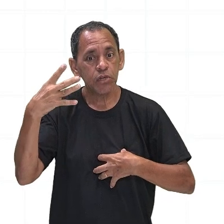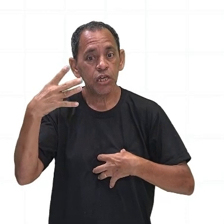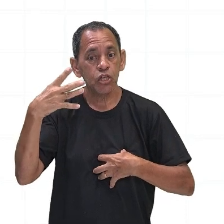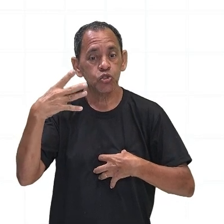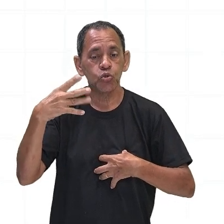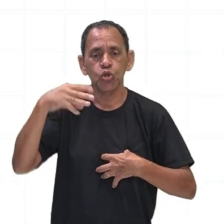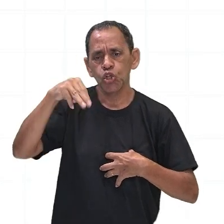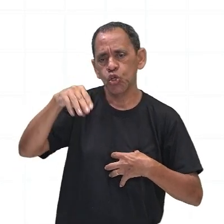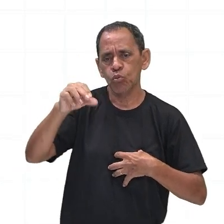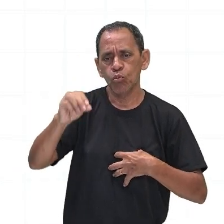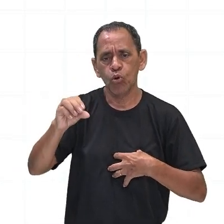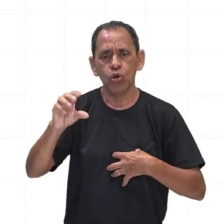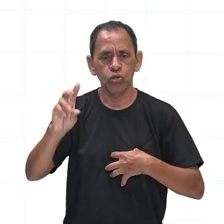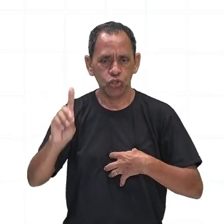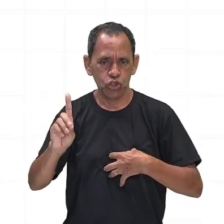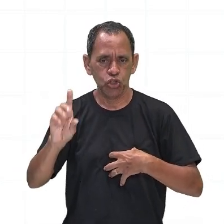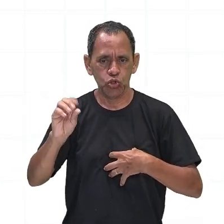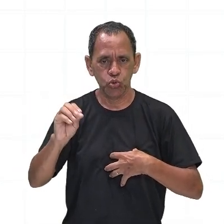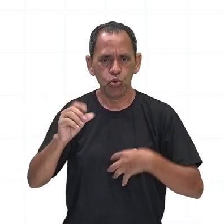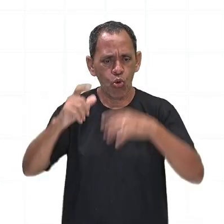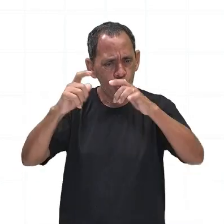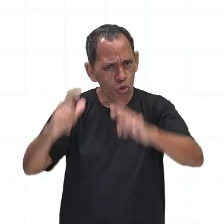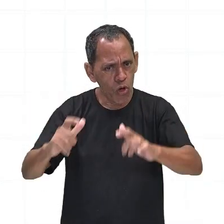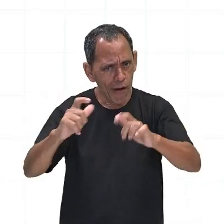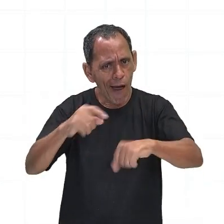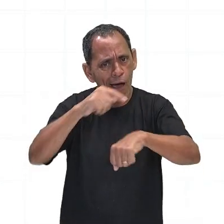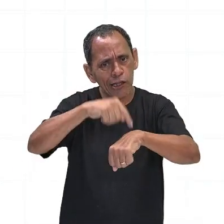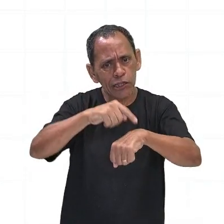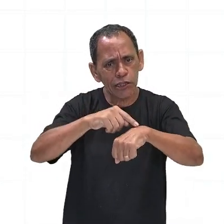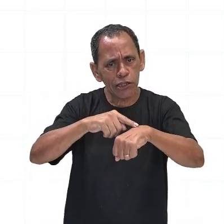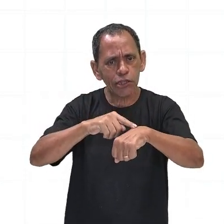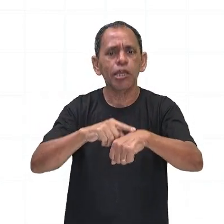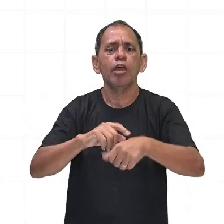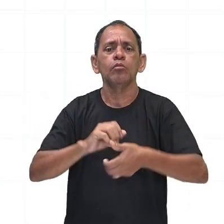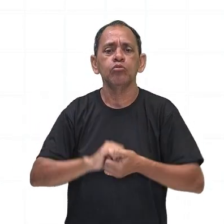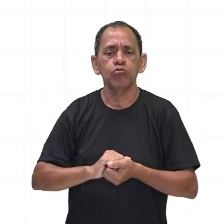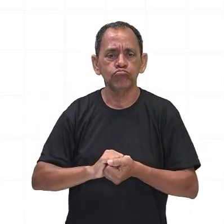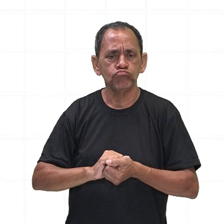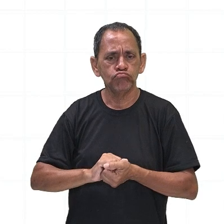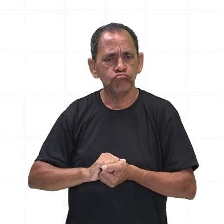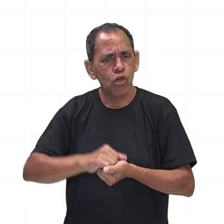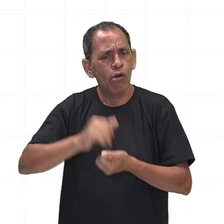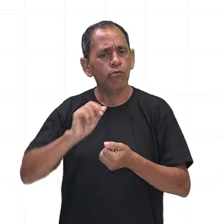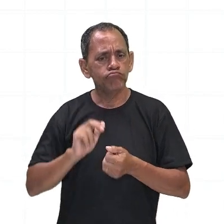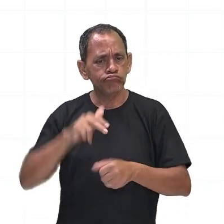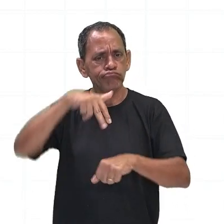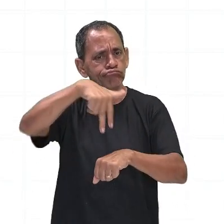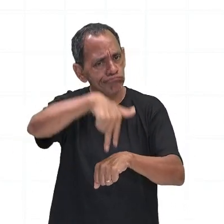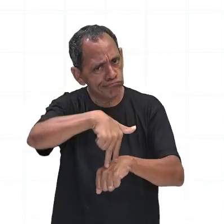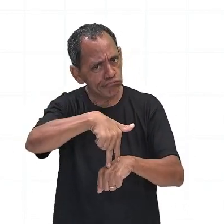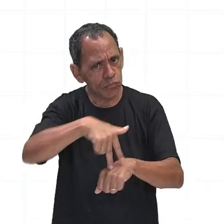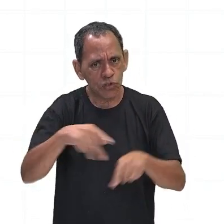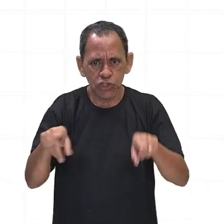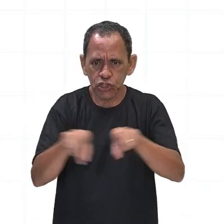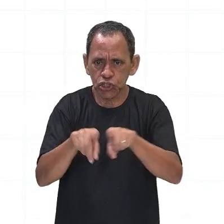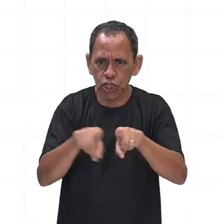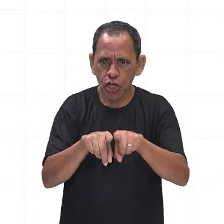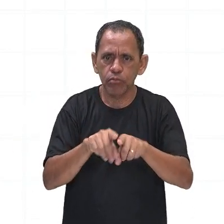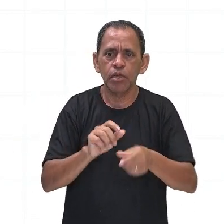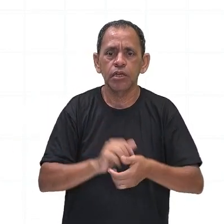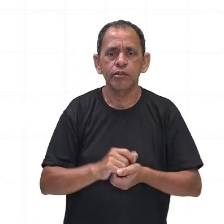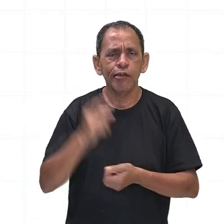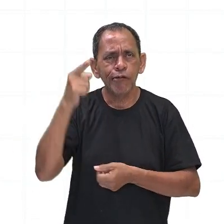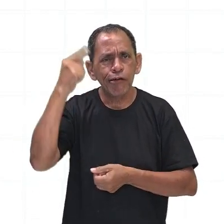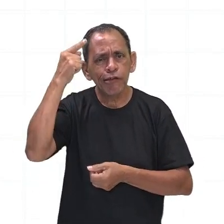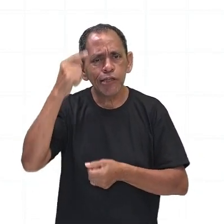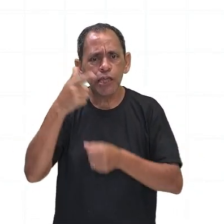modo, lugar, tempo, intensidade e outras circunstâncias possíveis, outras ideias. Então, percebe